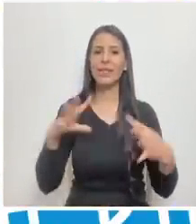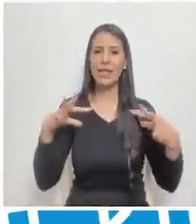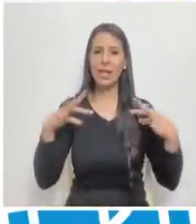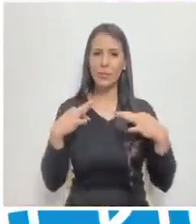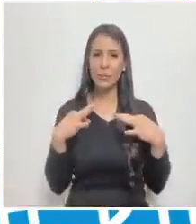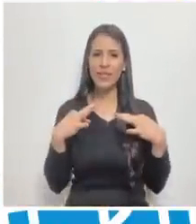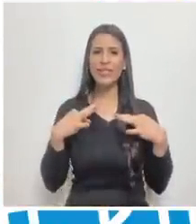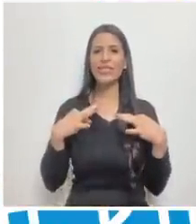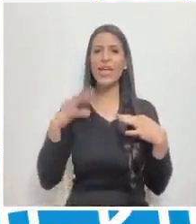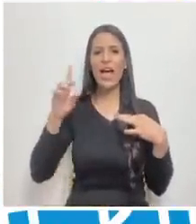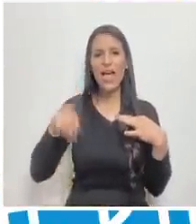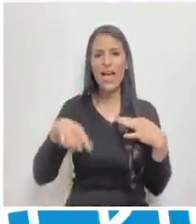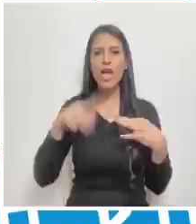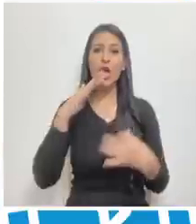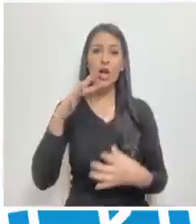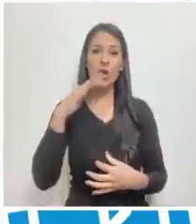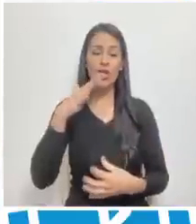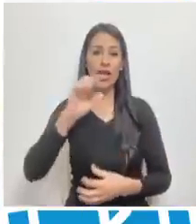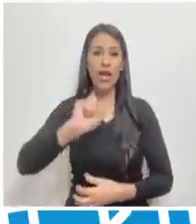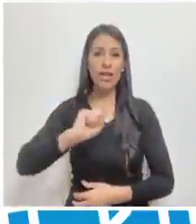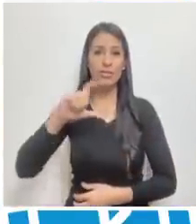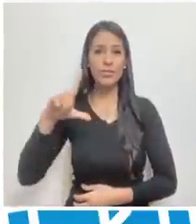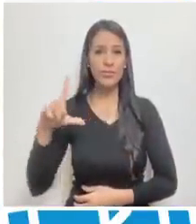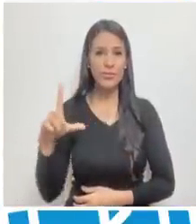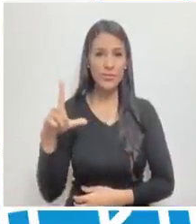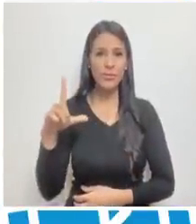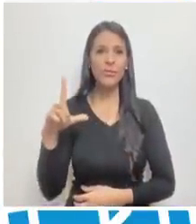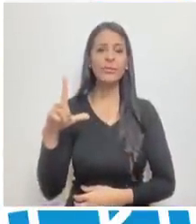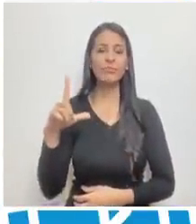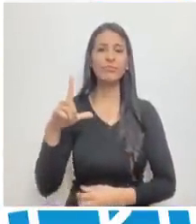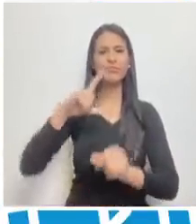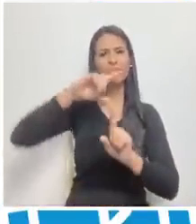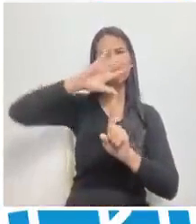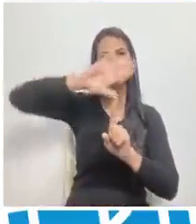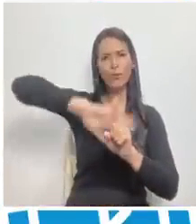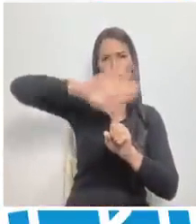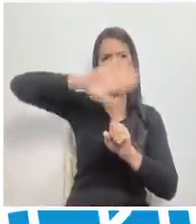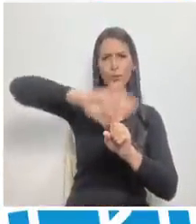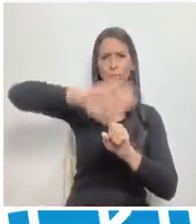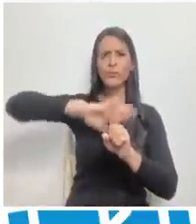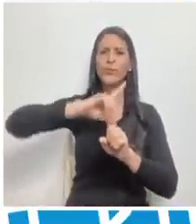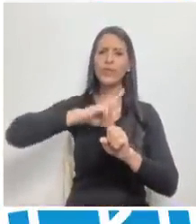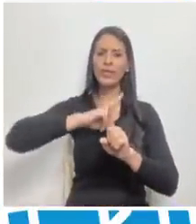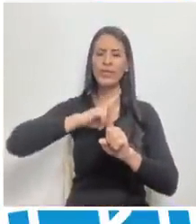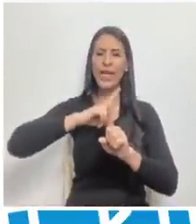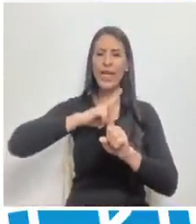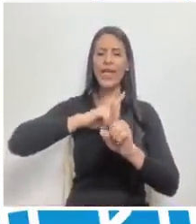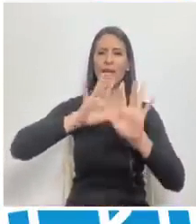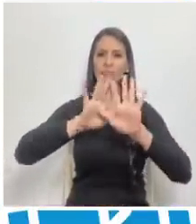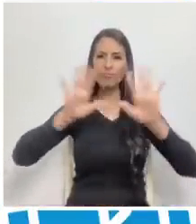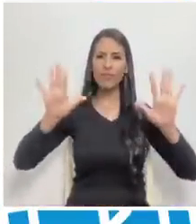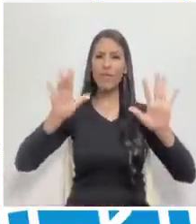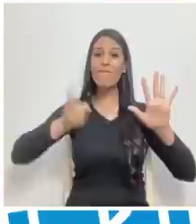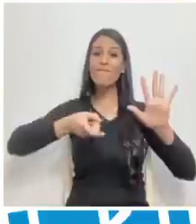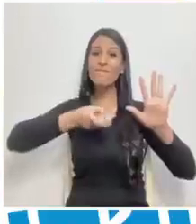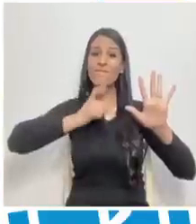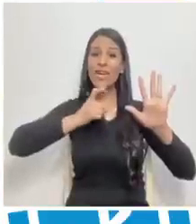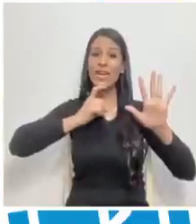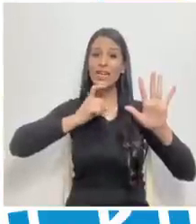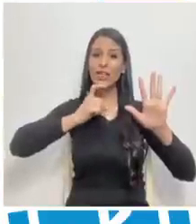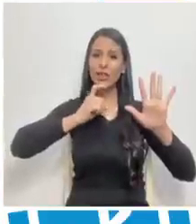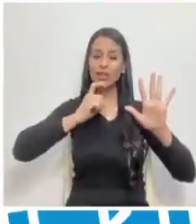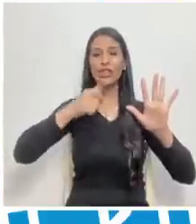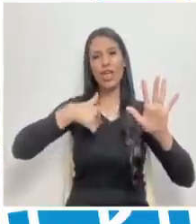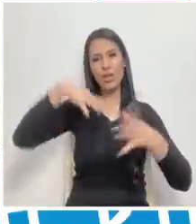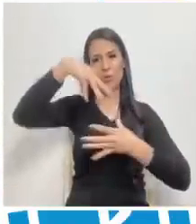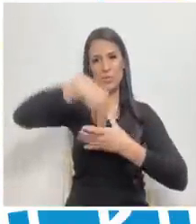cor azul, e aqui de fundo eu tenho uma parede na cor verde, com exposto, estou numa escola,